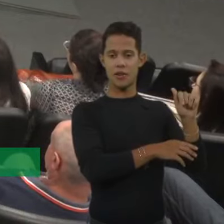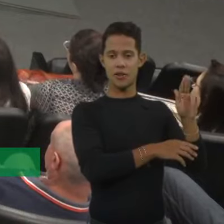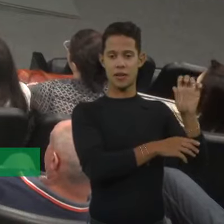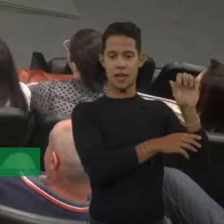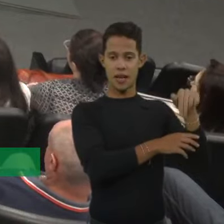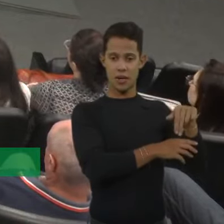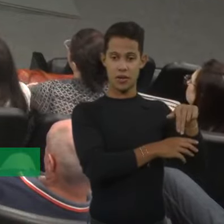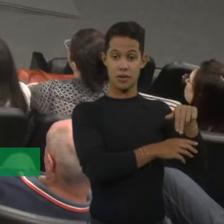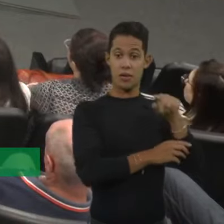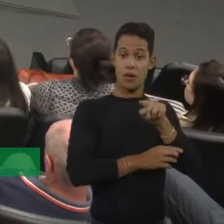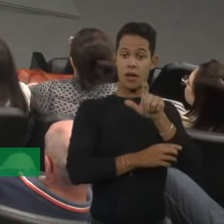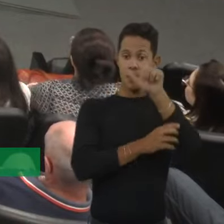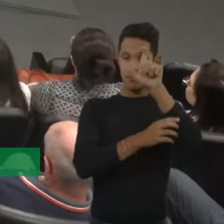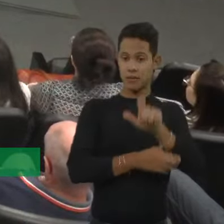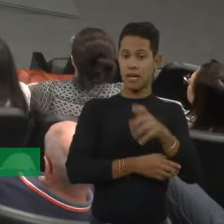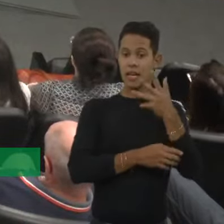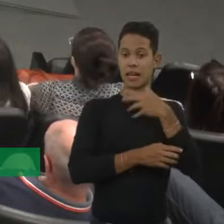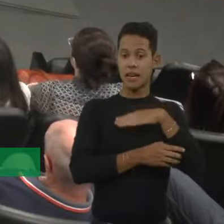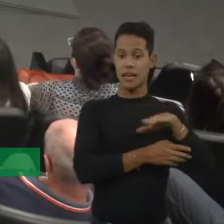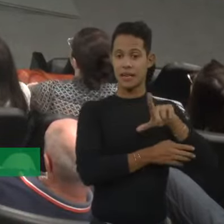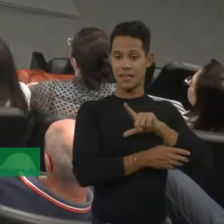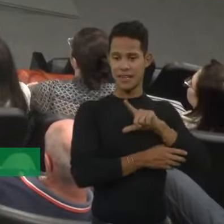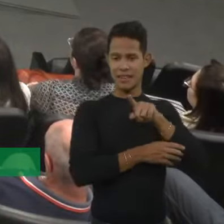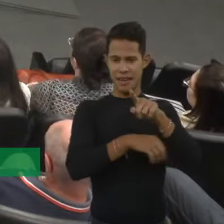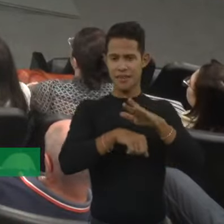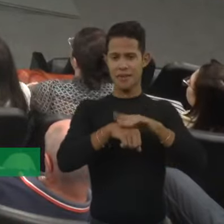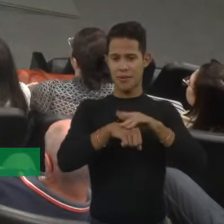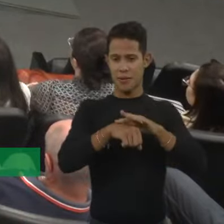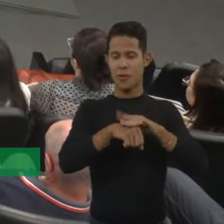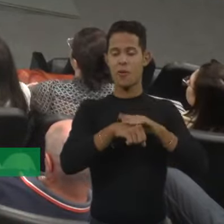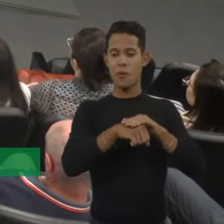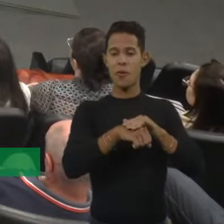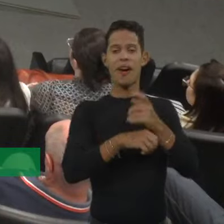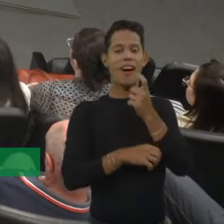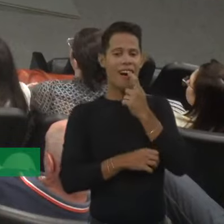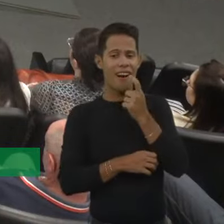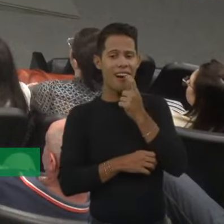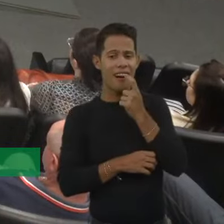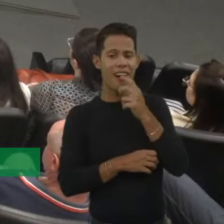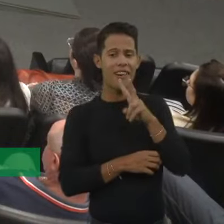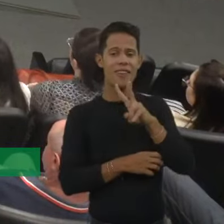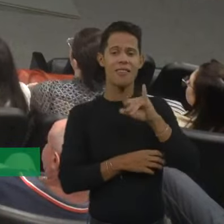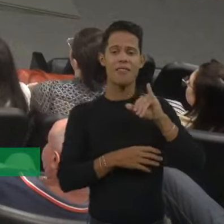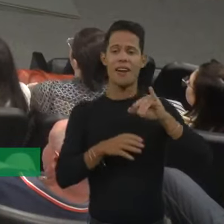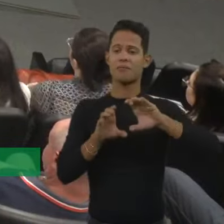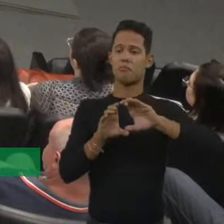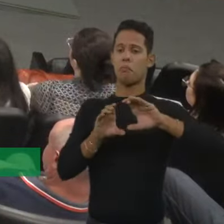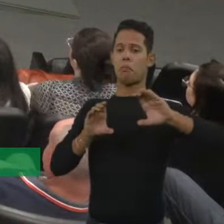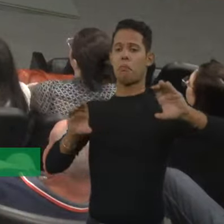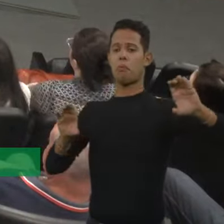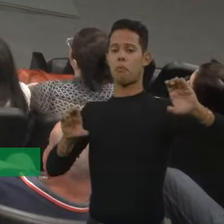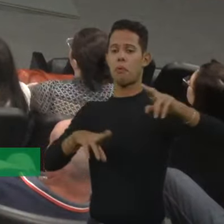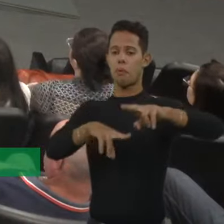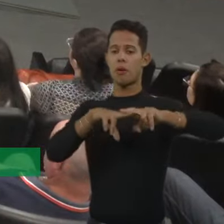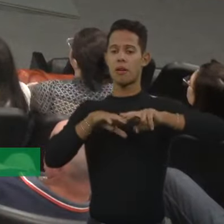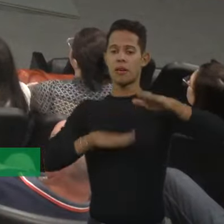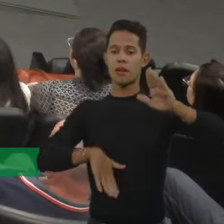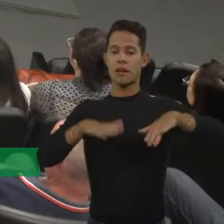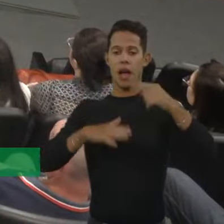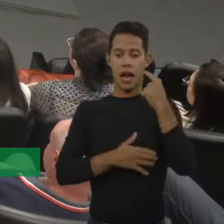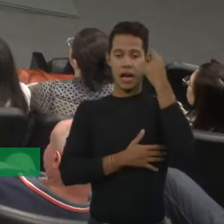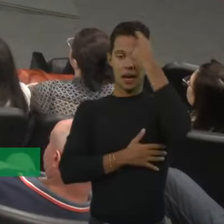acondroplasia, os ossos membranosos eles crescem. Por isso, eles nascem com a cabeça maior que uma criança